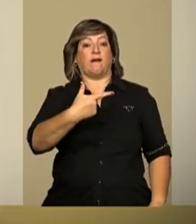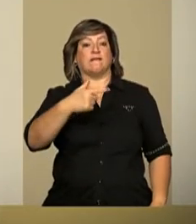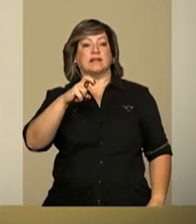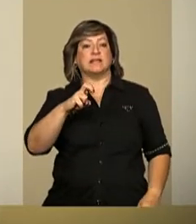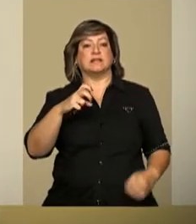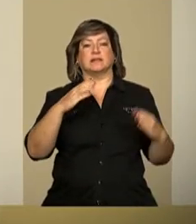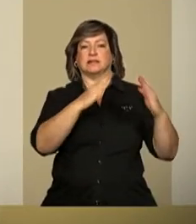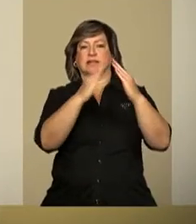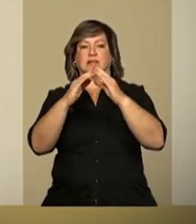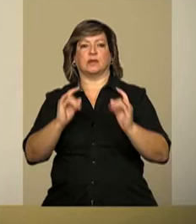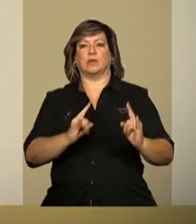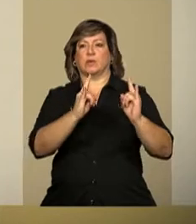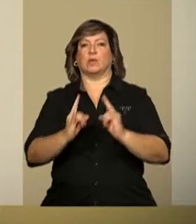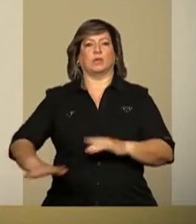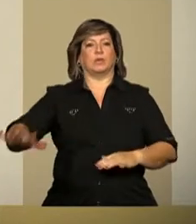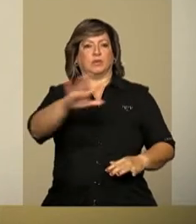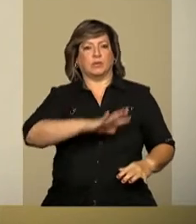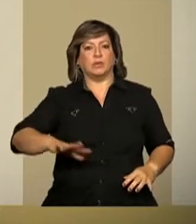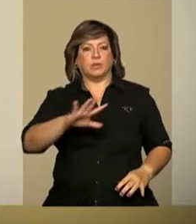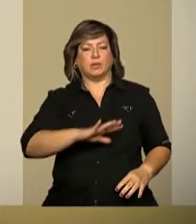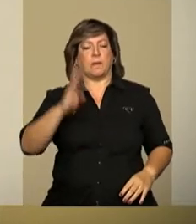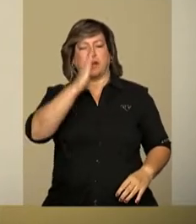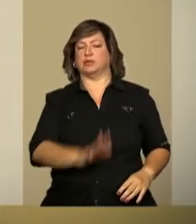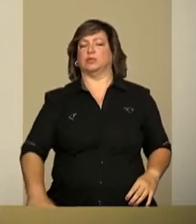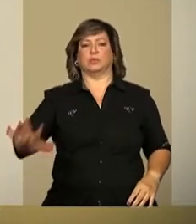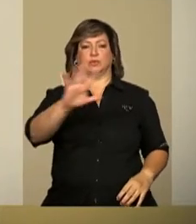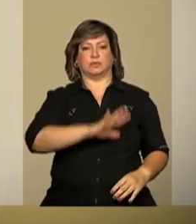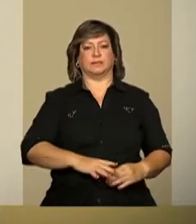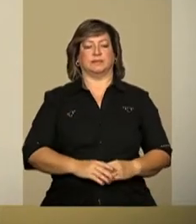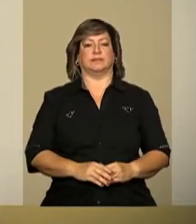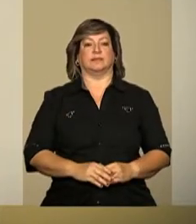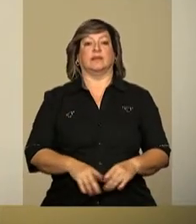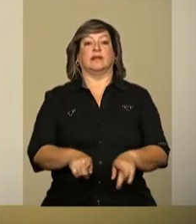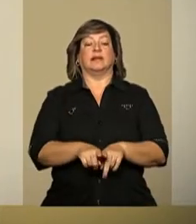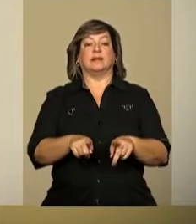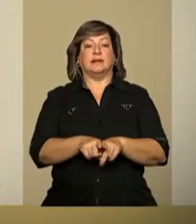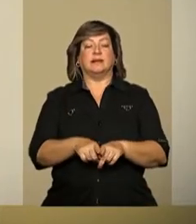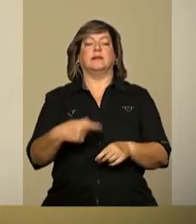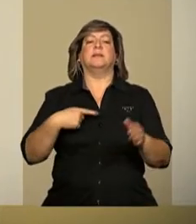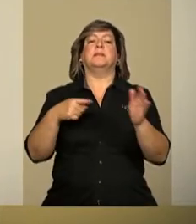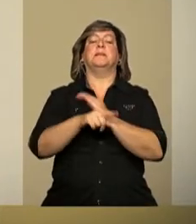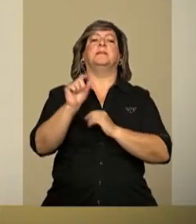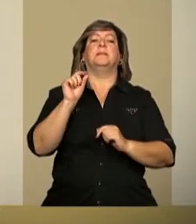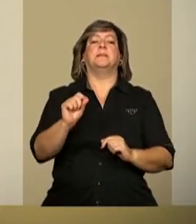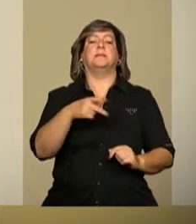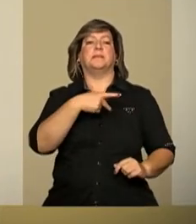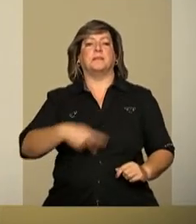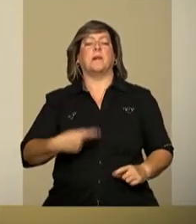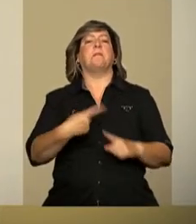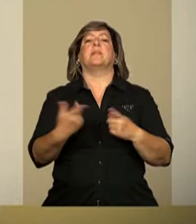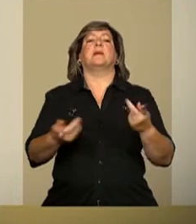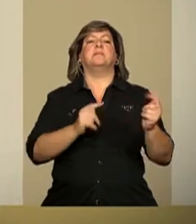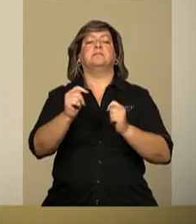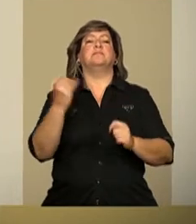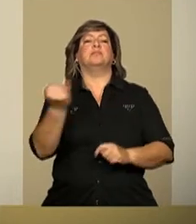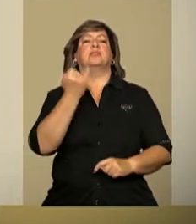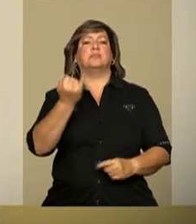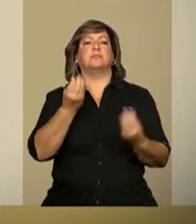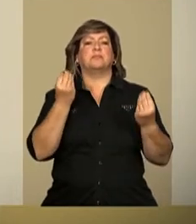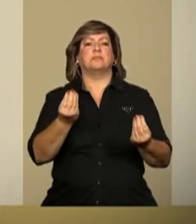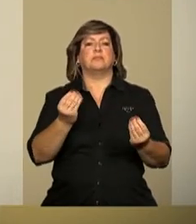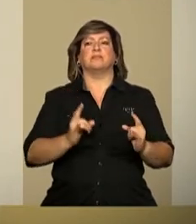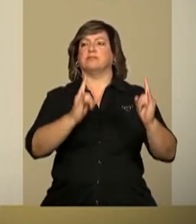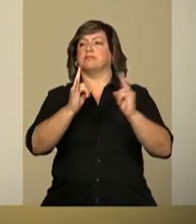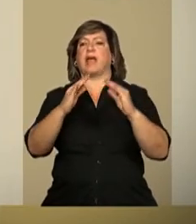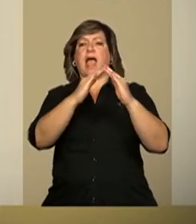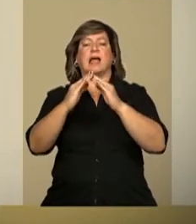espaços públicos em todo o Brasil presidenta porque a restauração a preservação e a conservação do patrimônio é importante como